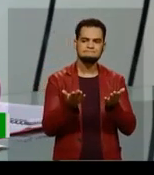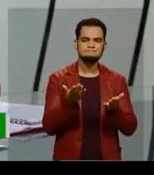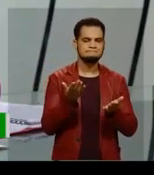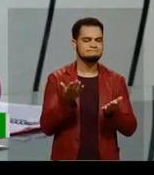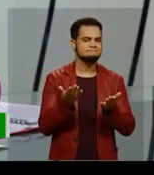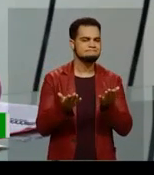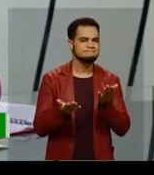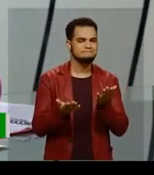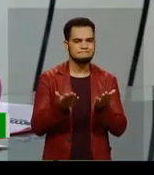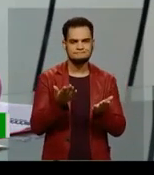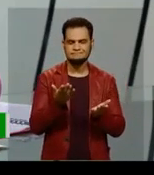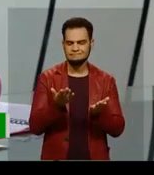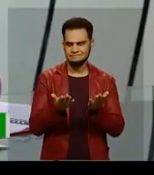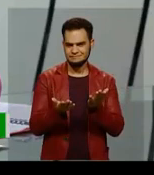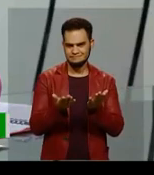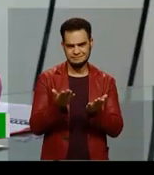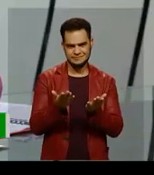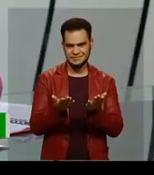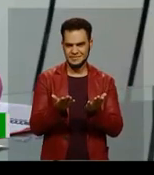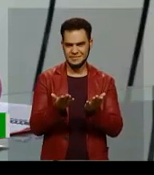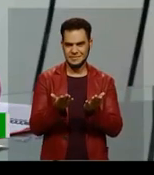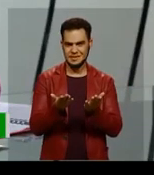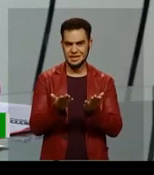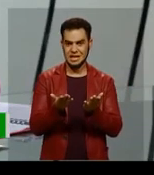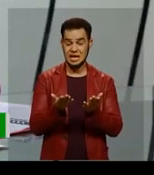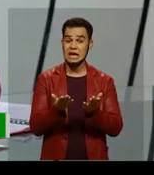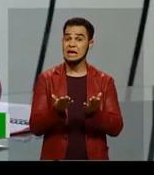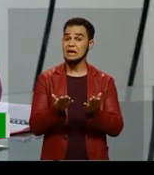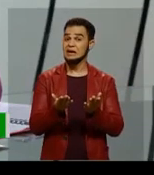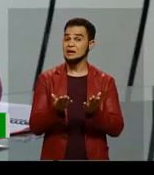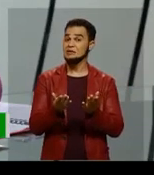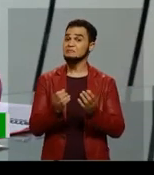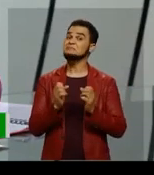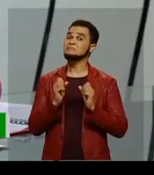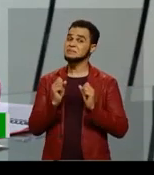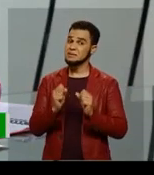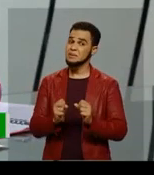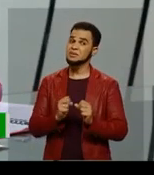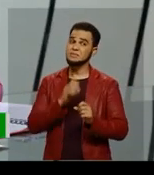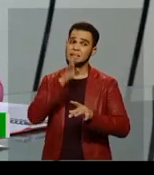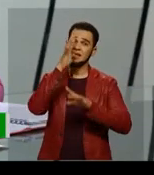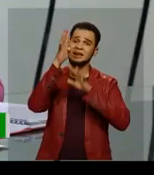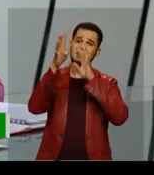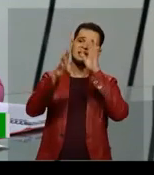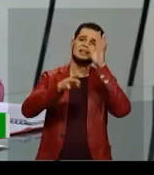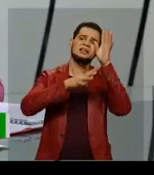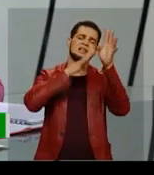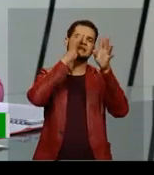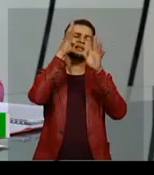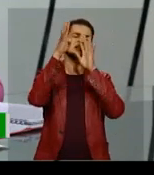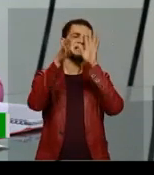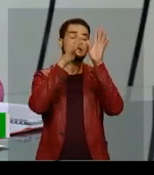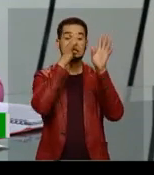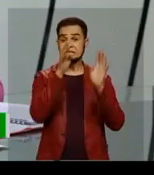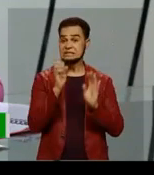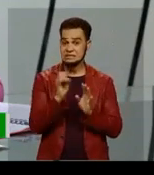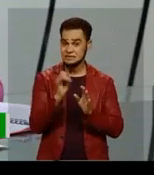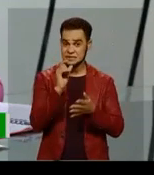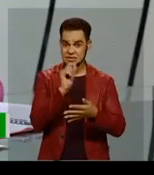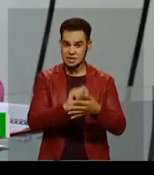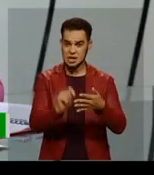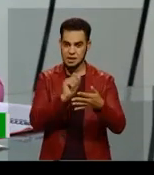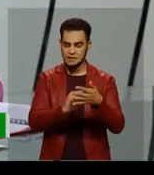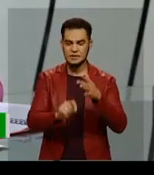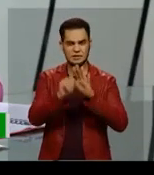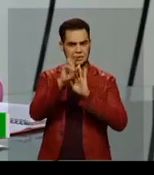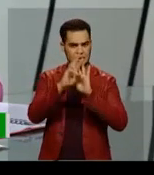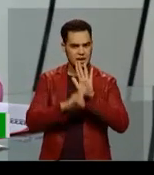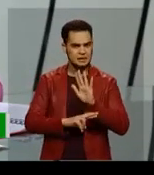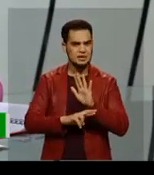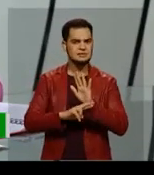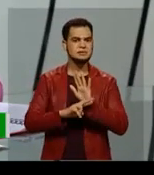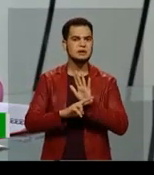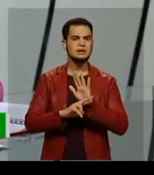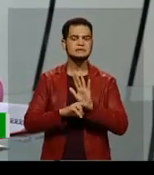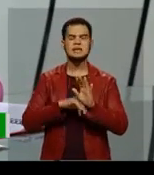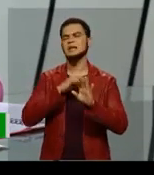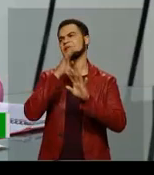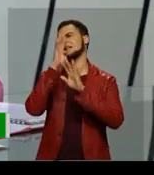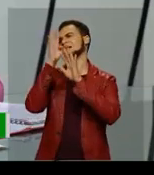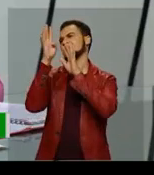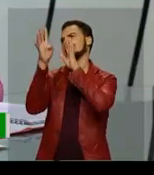essa extrapolação, você pode fugir do assunto se você está escrevendo uma redação. E fugir do